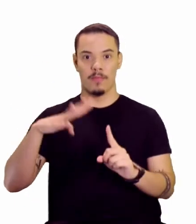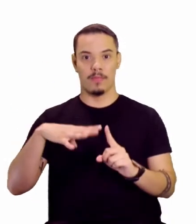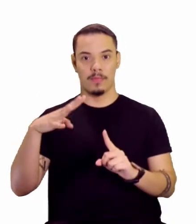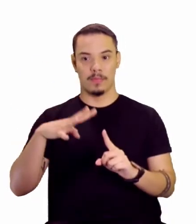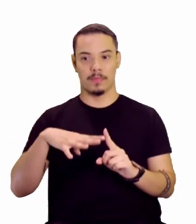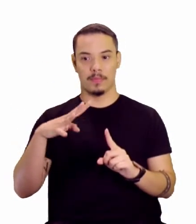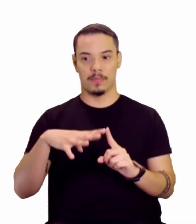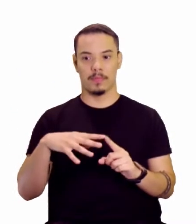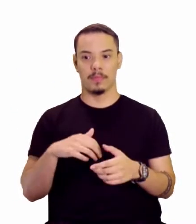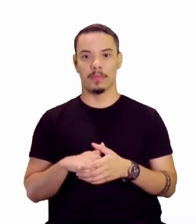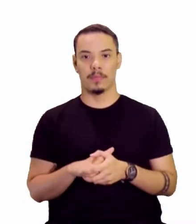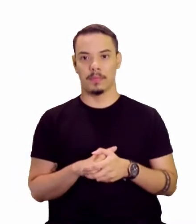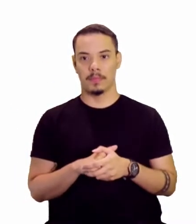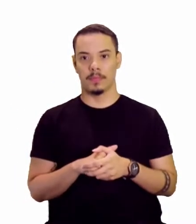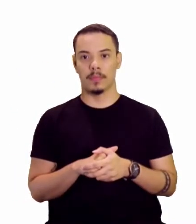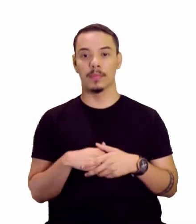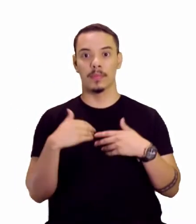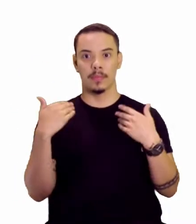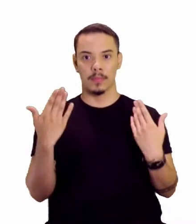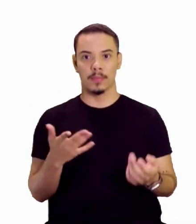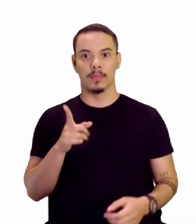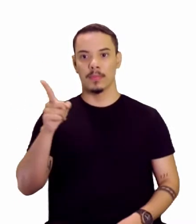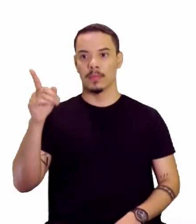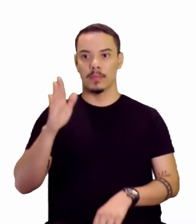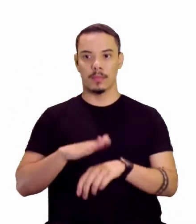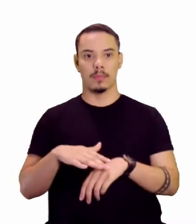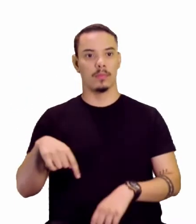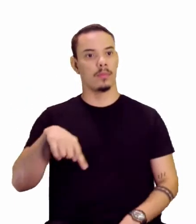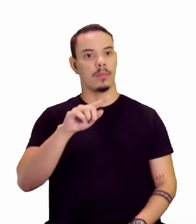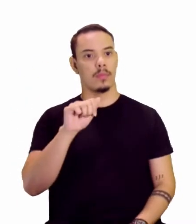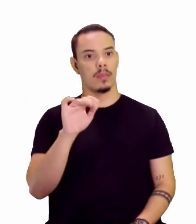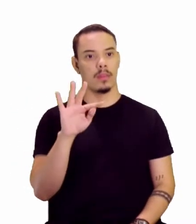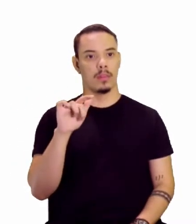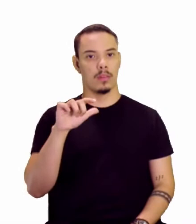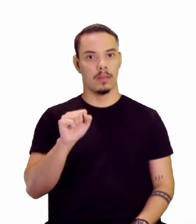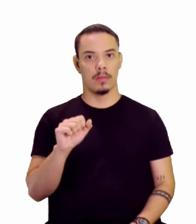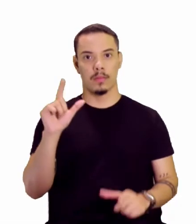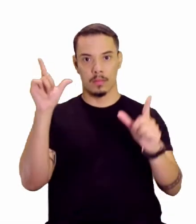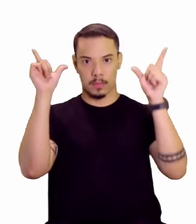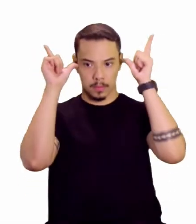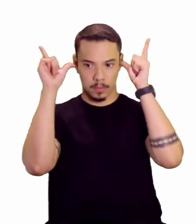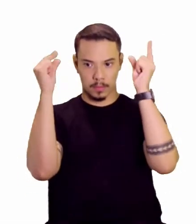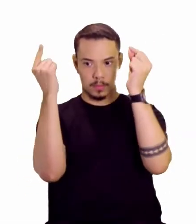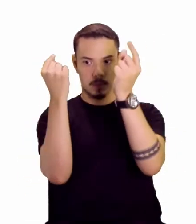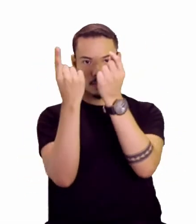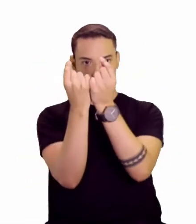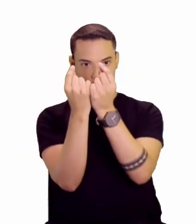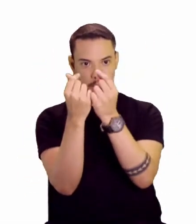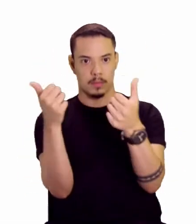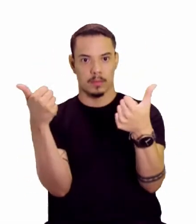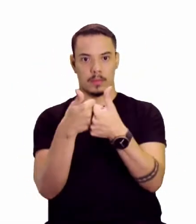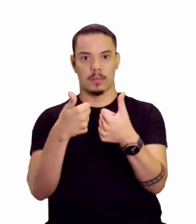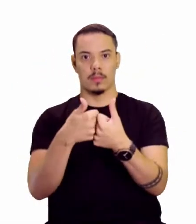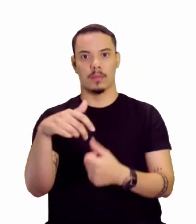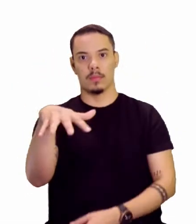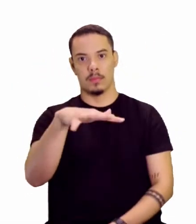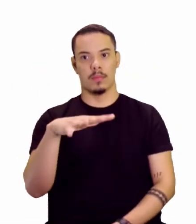Justamente. Olha, ele foi para Atenas, claro, Aristóteles é grego, né? Então Atenas e a Grécia ali em si